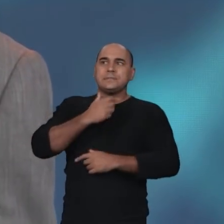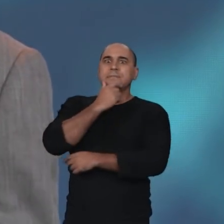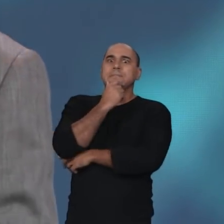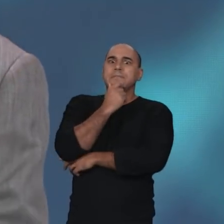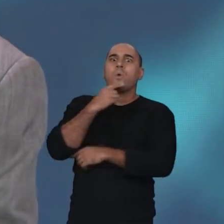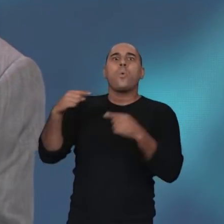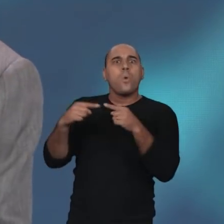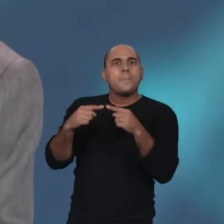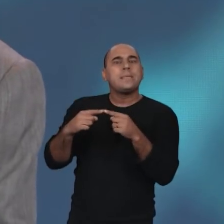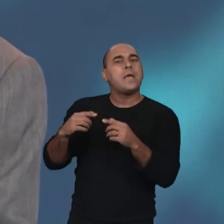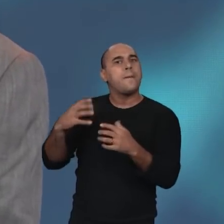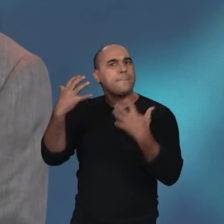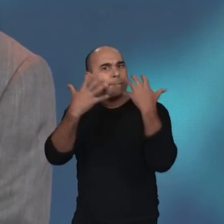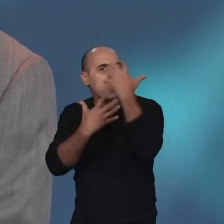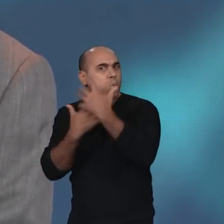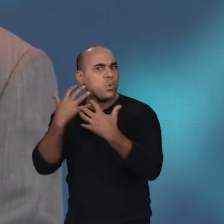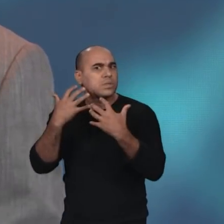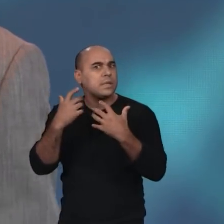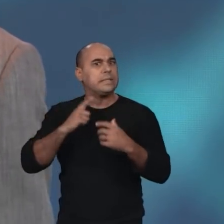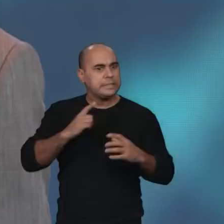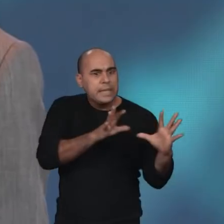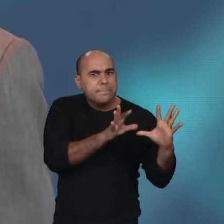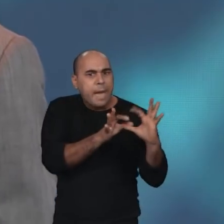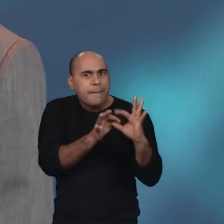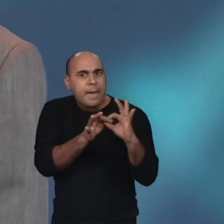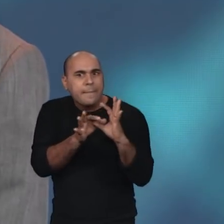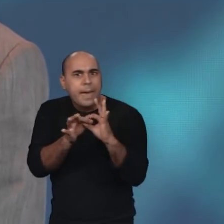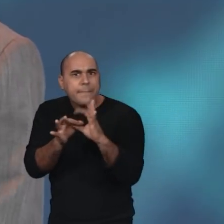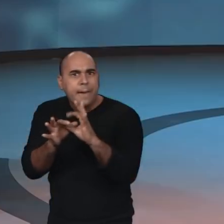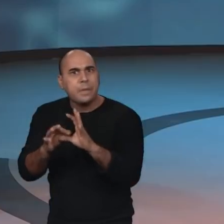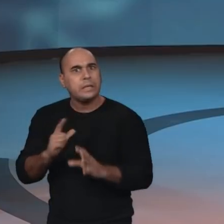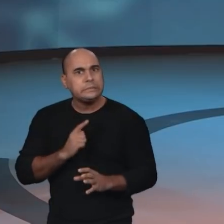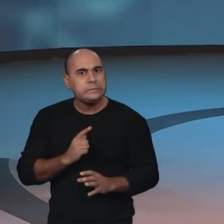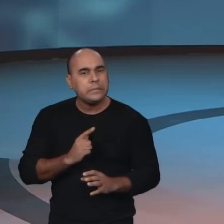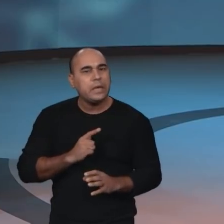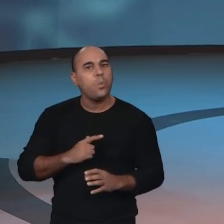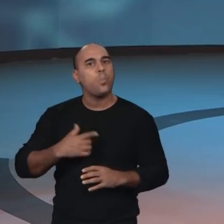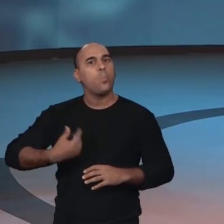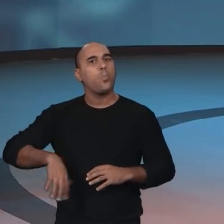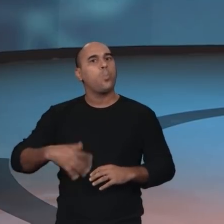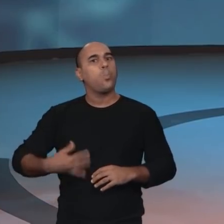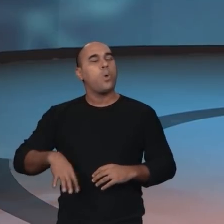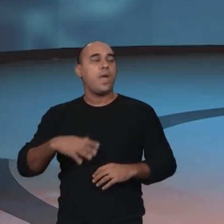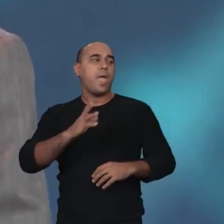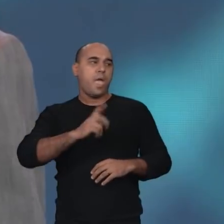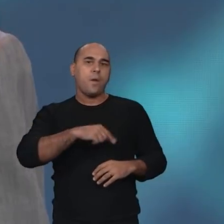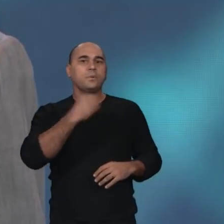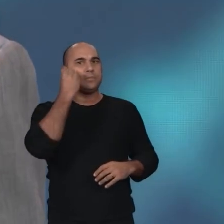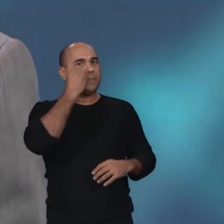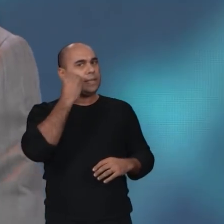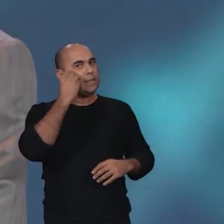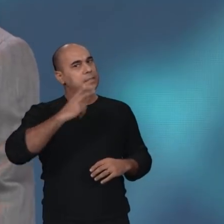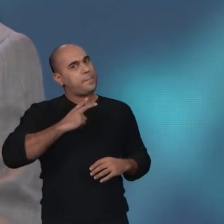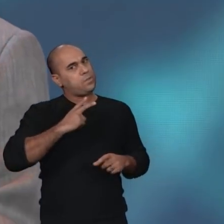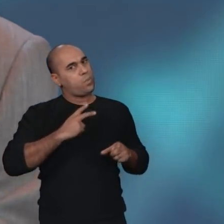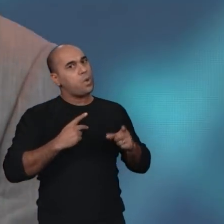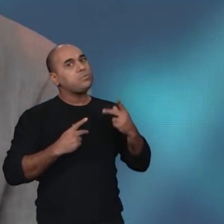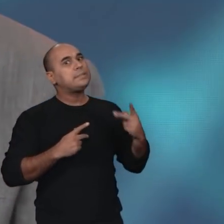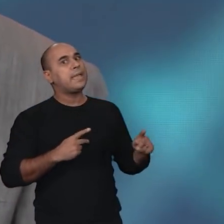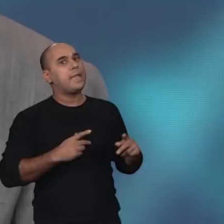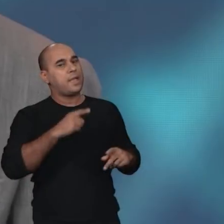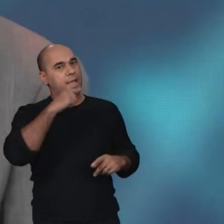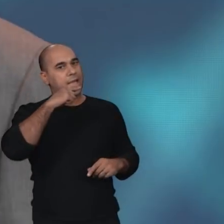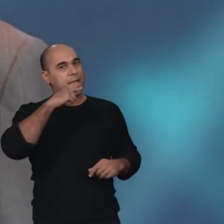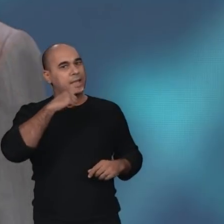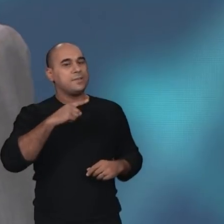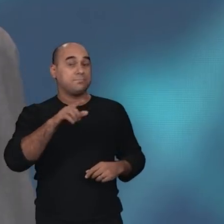cantada no final. Vai estar tudo conectado e tem a ver, obviamente, com uma questão aqui, né? Uma experiência pessoal que o Rodrigo Silva vai trazer para você. E lembrando, viu?